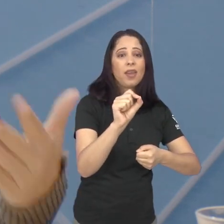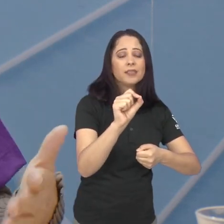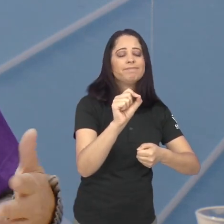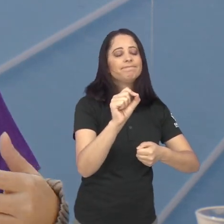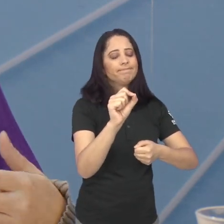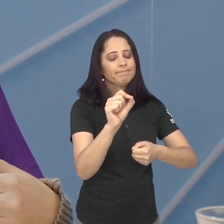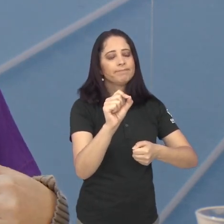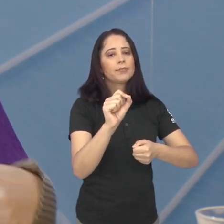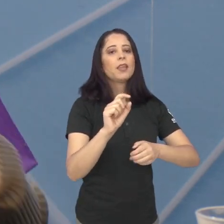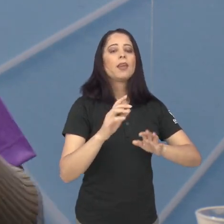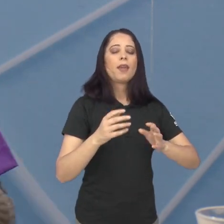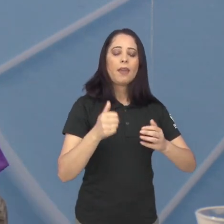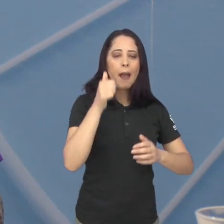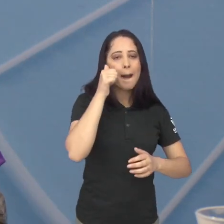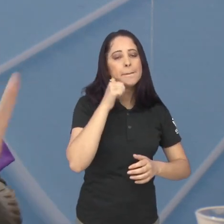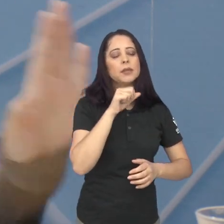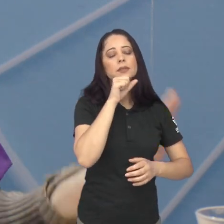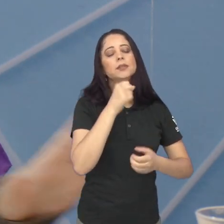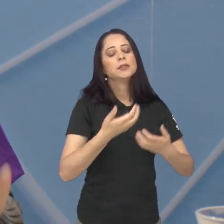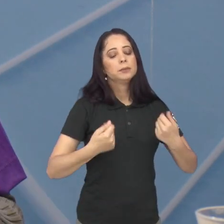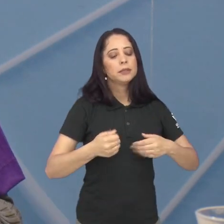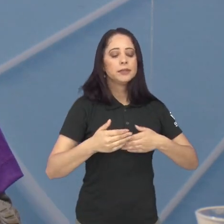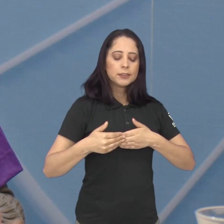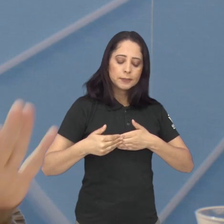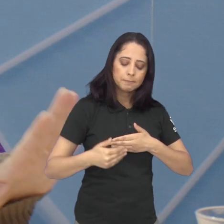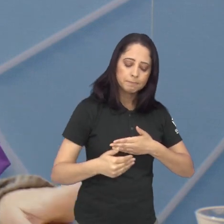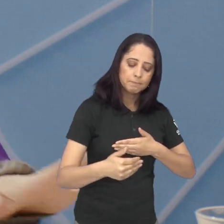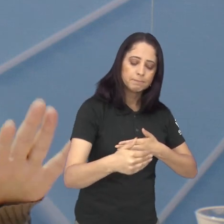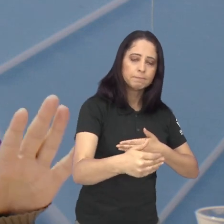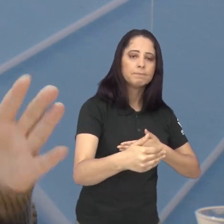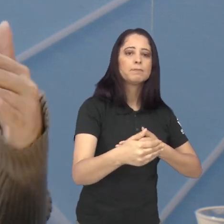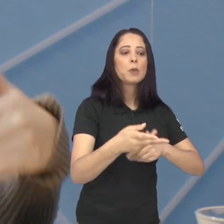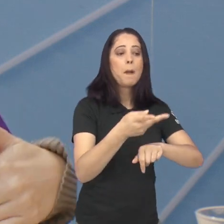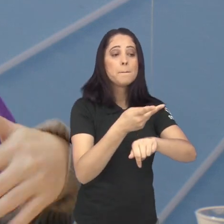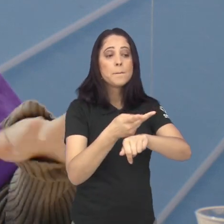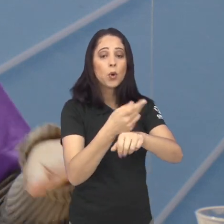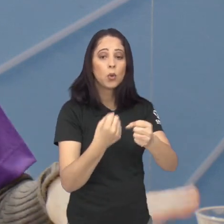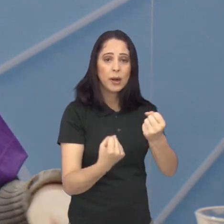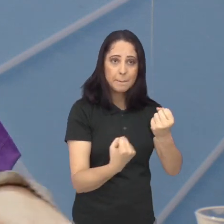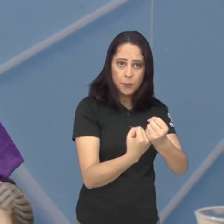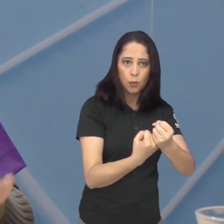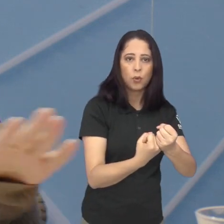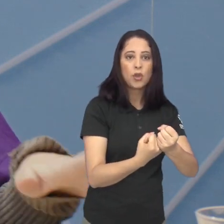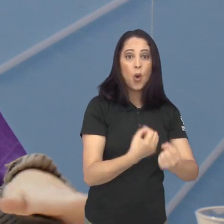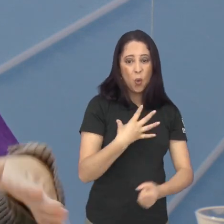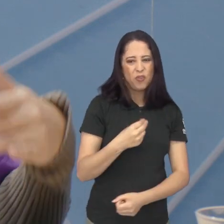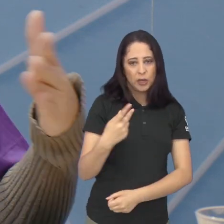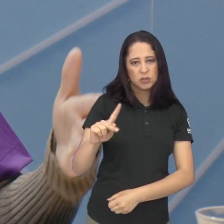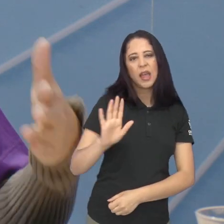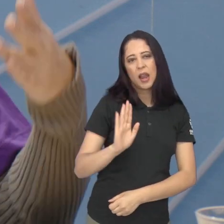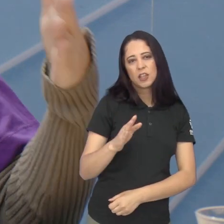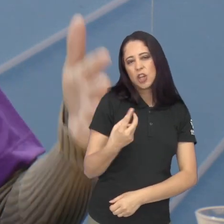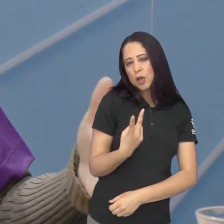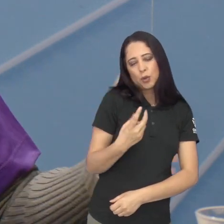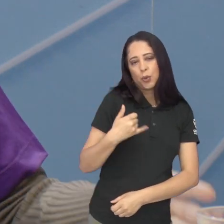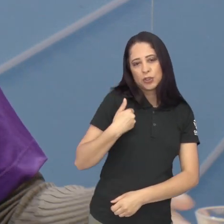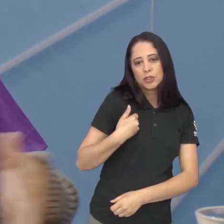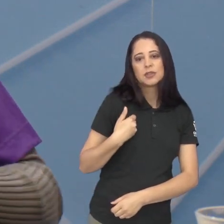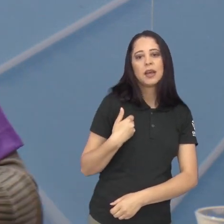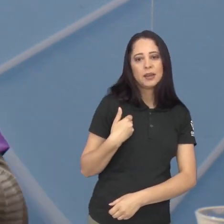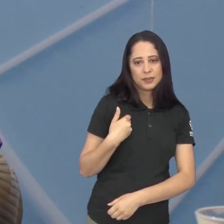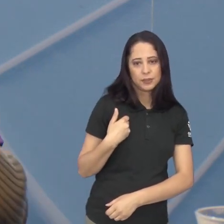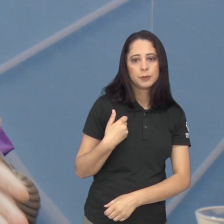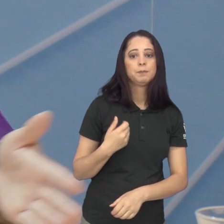todo o apoio, né? E hoje ela não mora mais aqui no Brasil, mas ela tá... Né, o menininho já tem 2 anos e tal, mas é isso, né? O